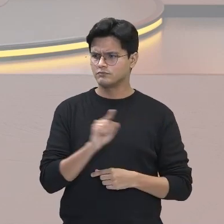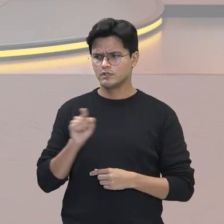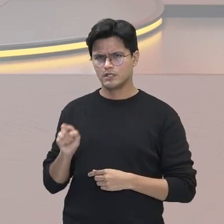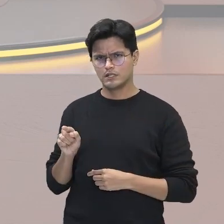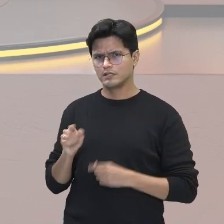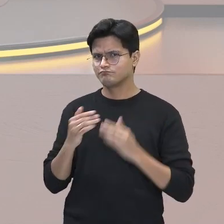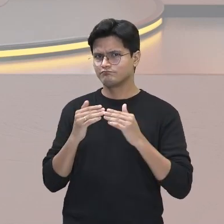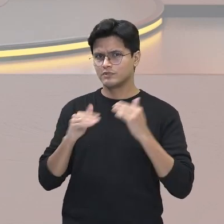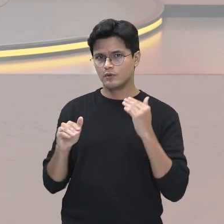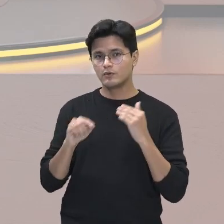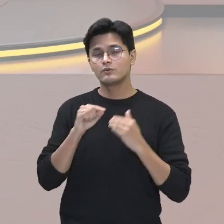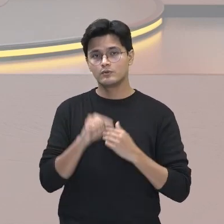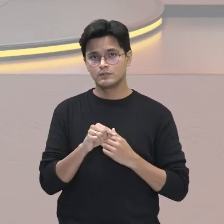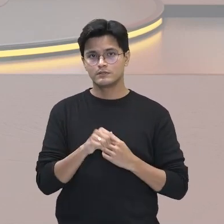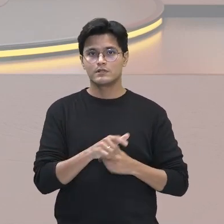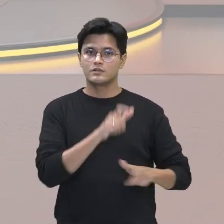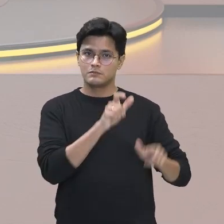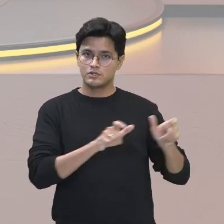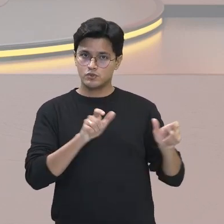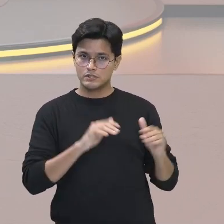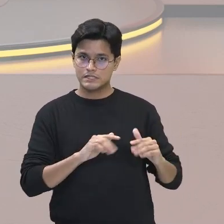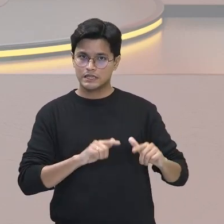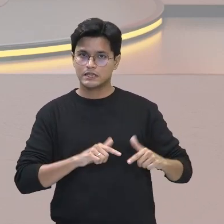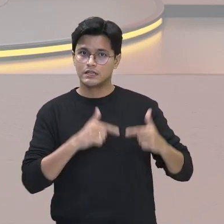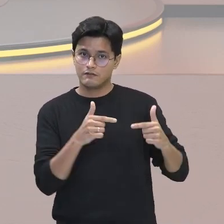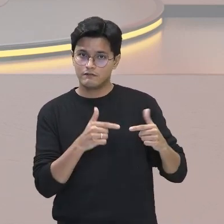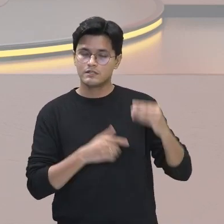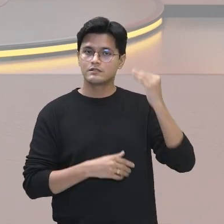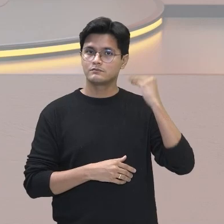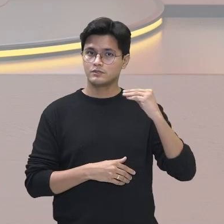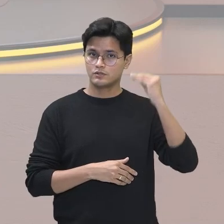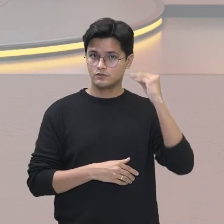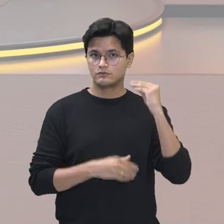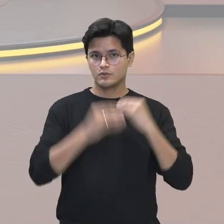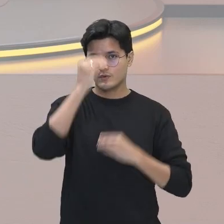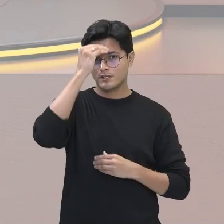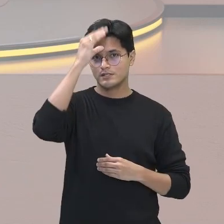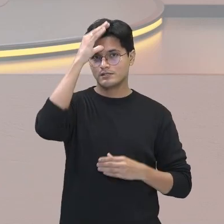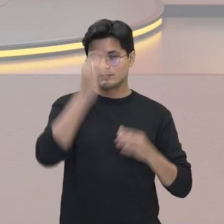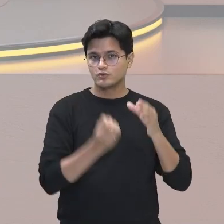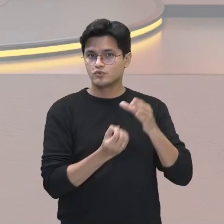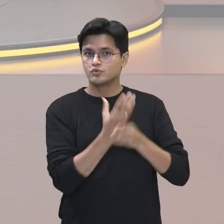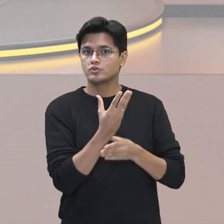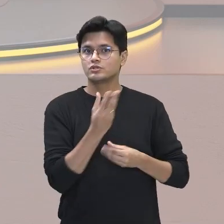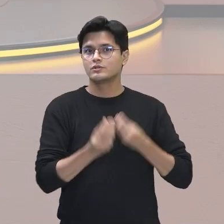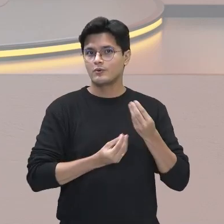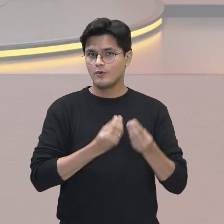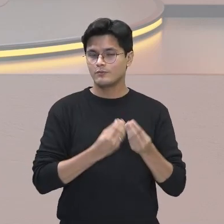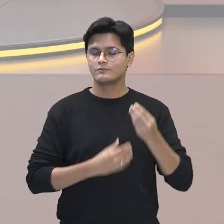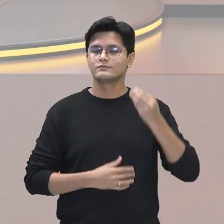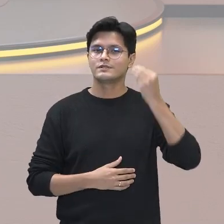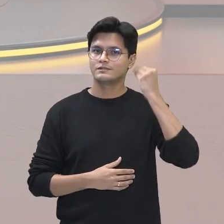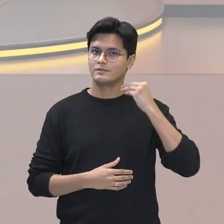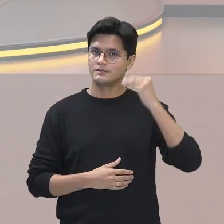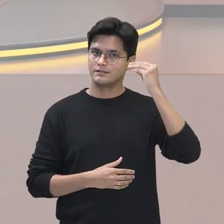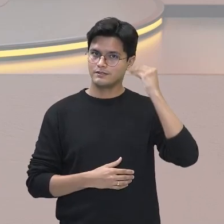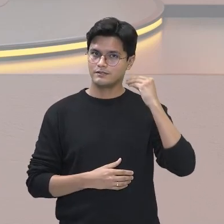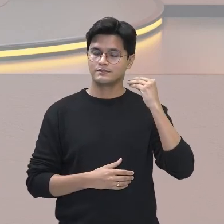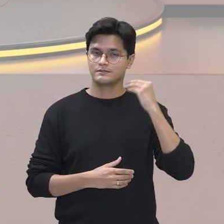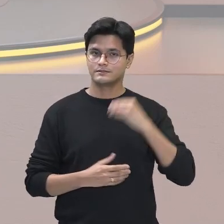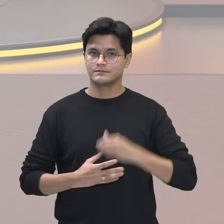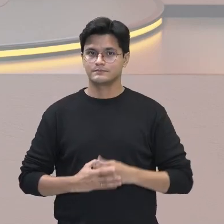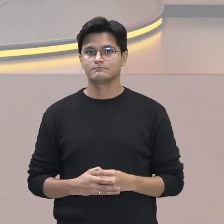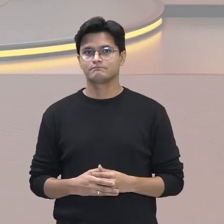Os defensores do empirismo dizem que a origem do conhecimento é a experiência. Olha só